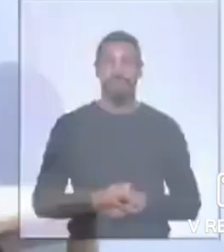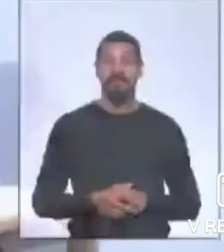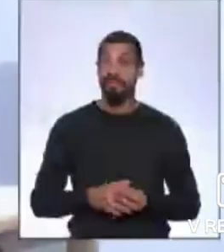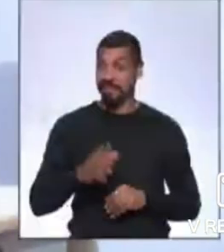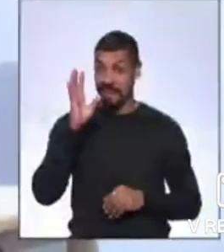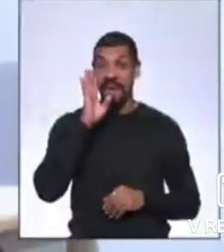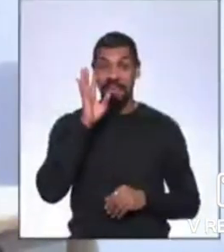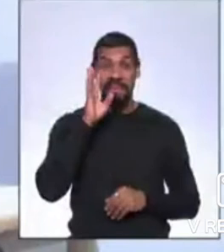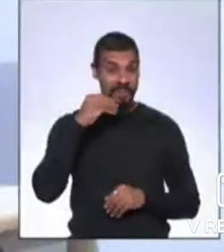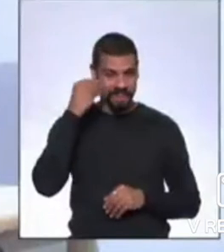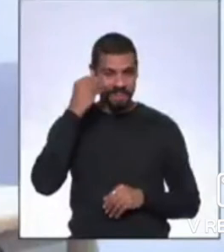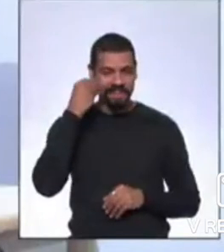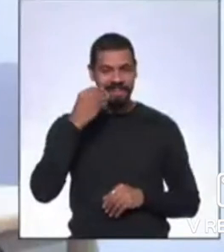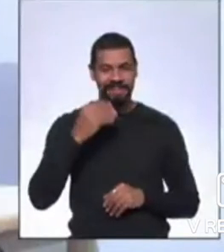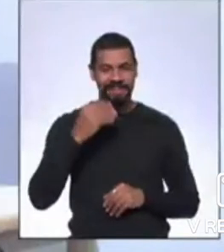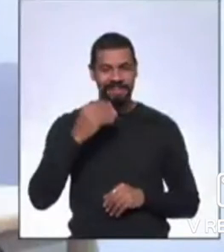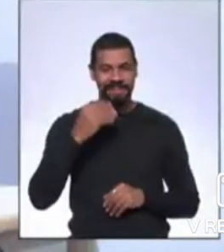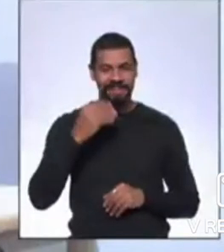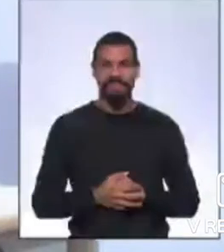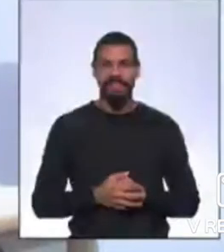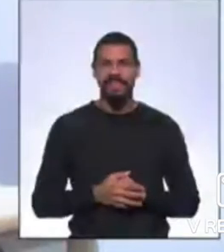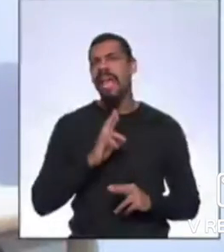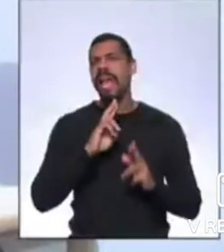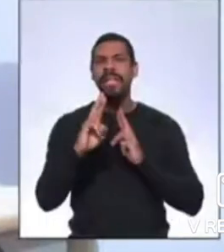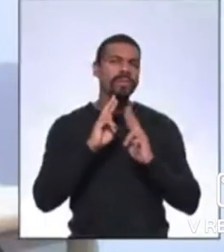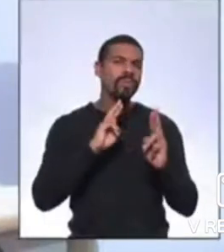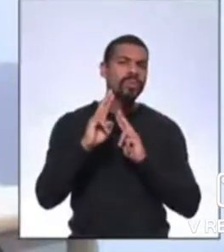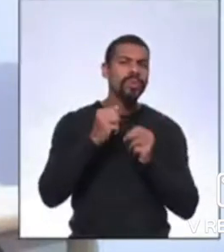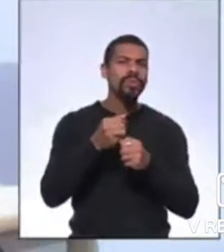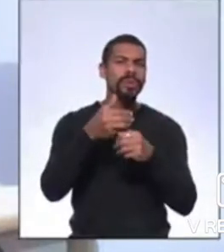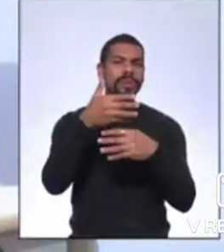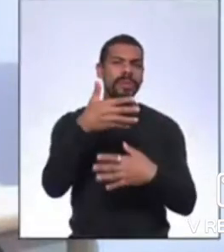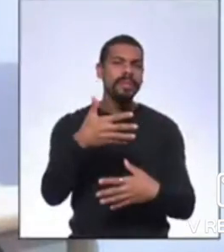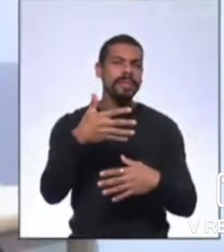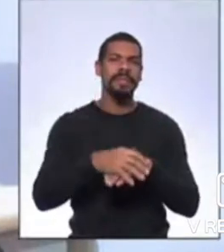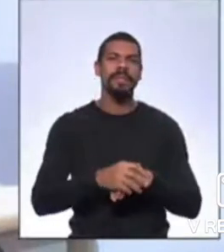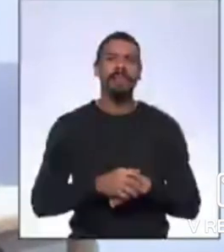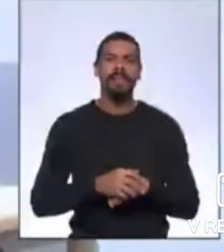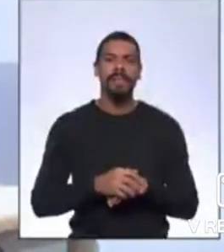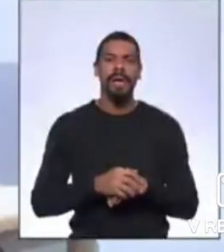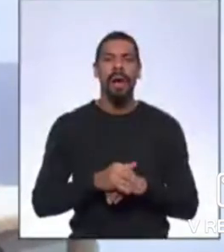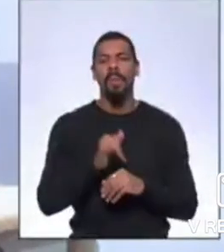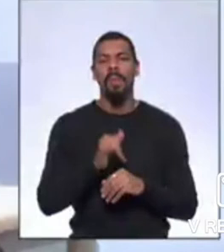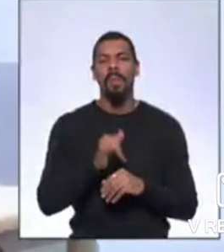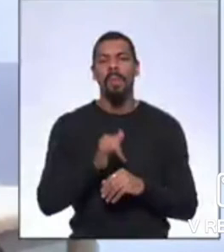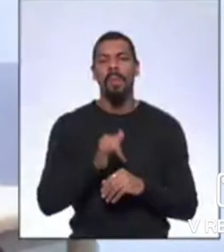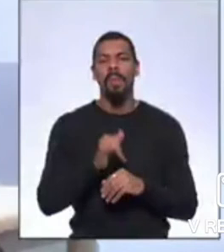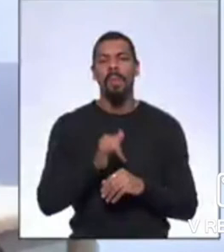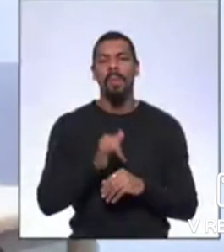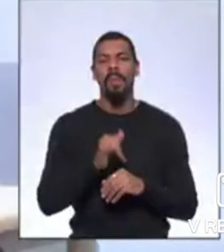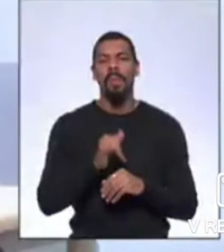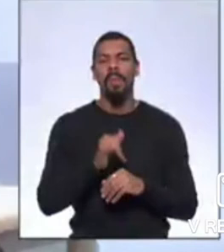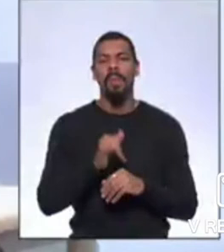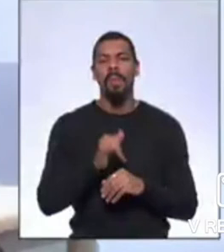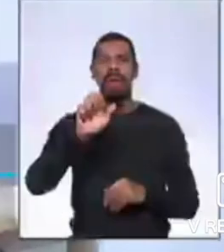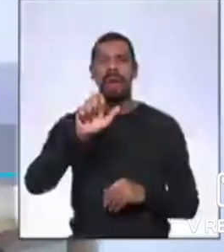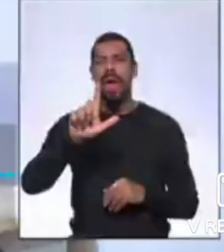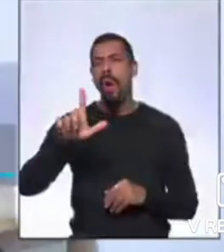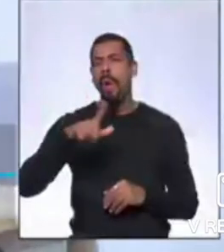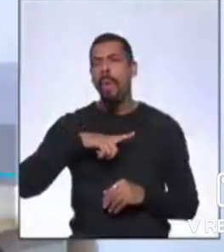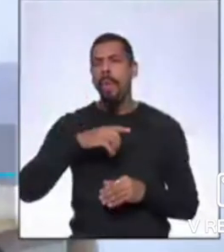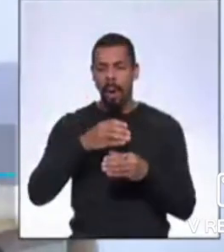Legal o experimento, né, pessoal? Respondendo algumas perguntas que colocaram aqui o pessoal, que nem, por exemplo, o Miguel perguntou o que é proveta. Proveta